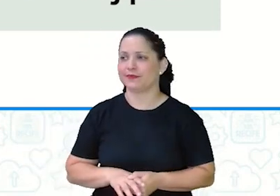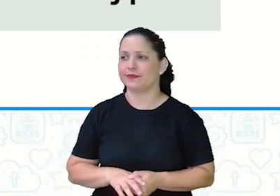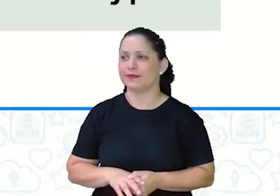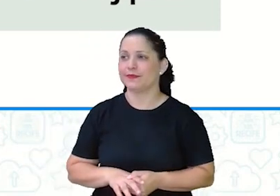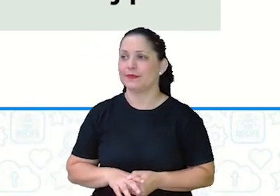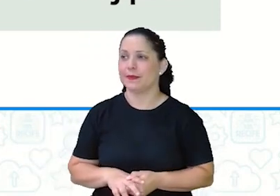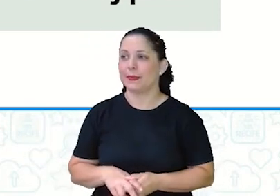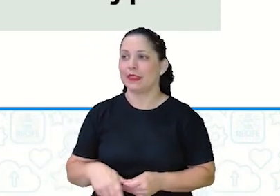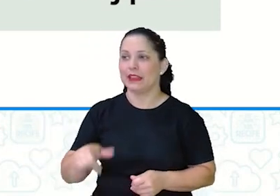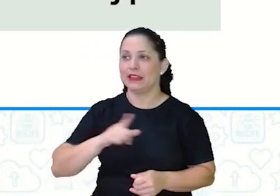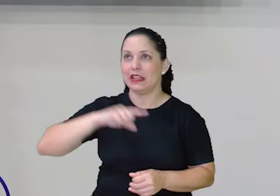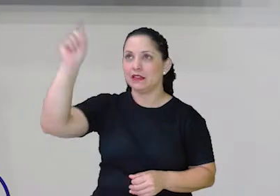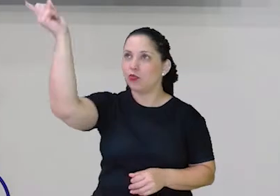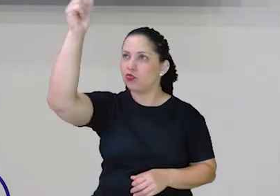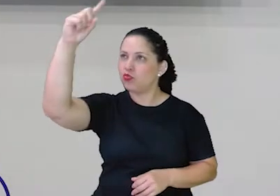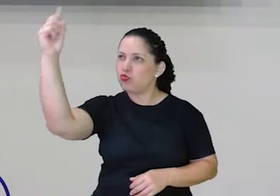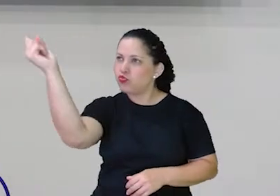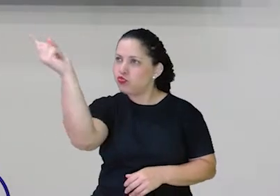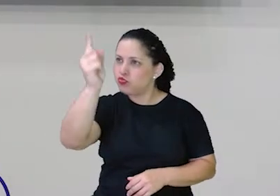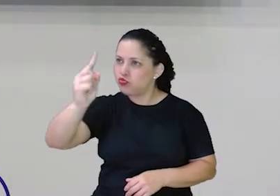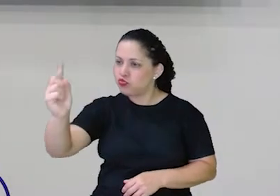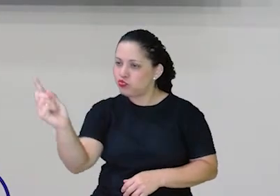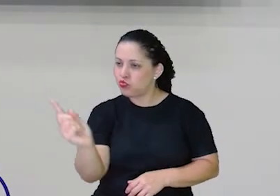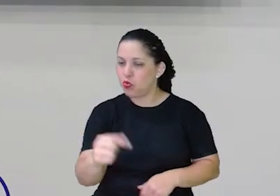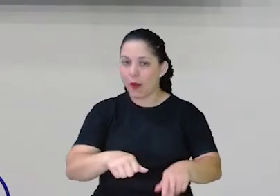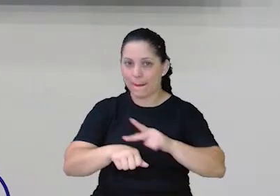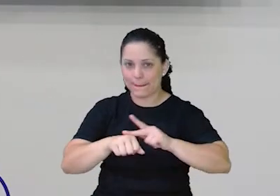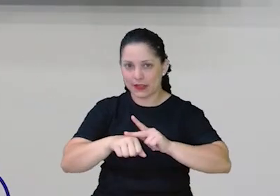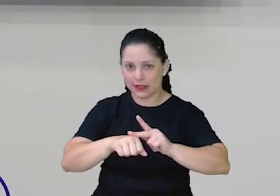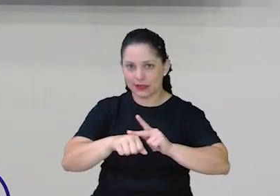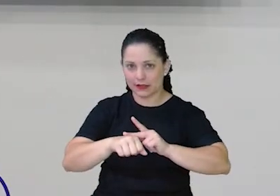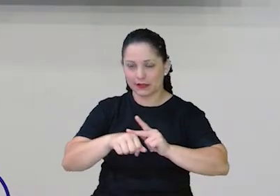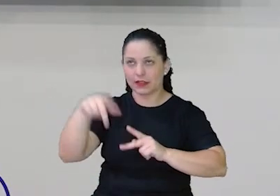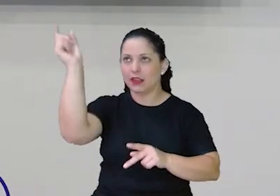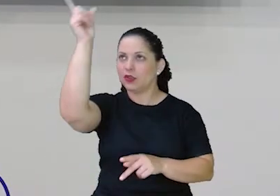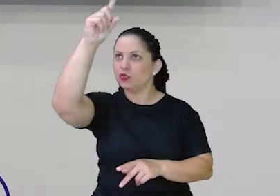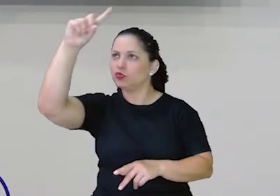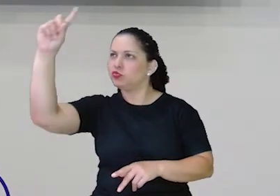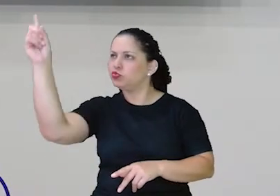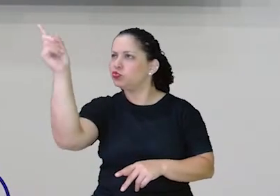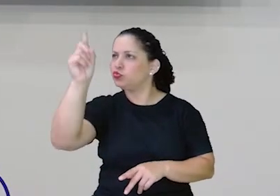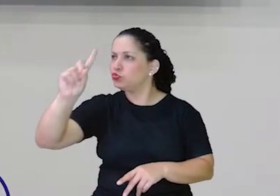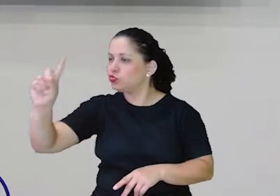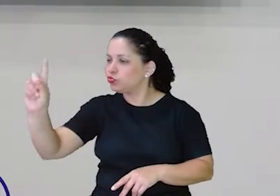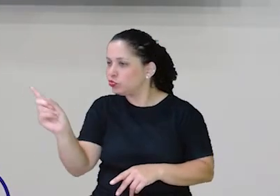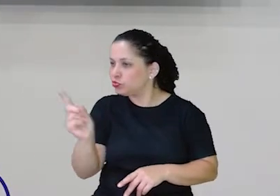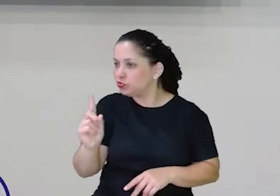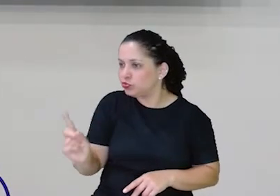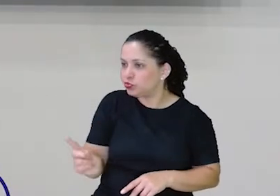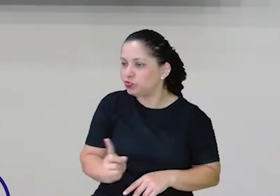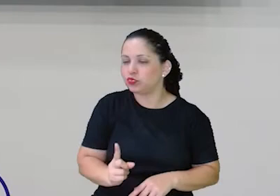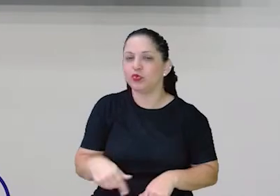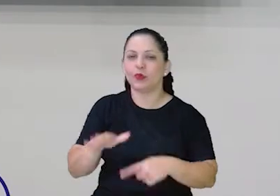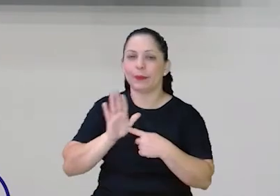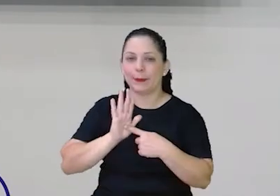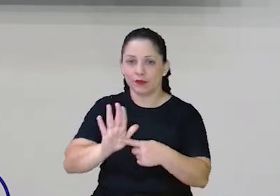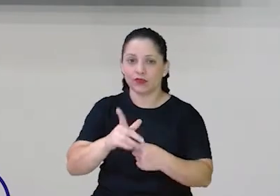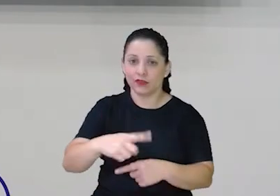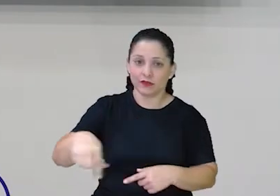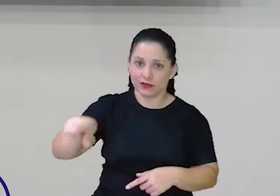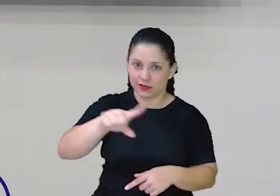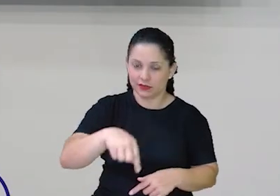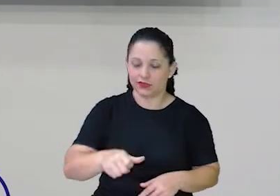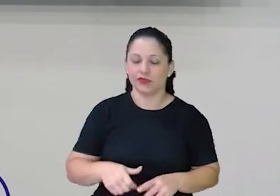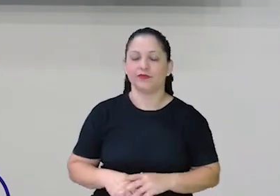linhazinha preta aqui, que eu estou demarcando aqui na telinha para vocês observarem, é a